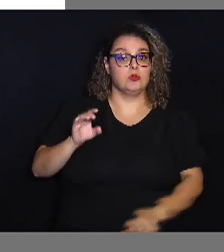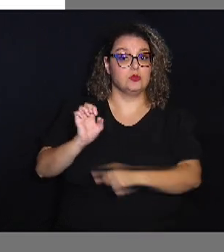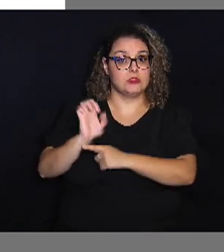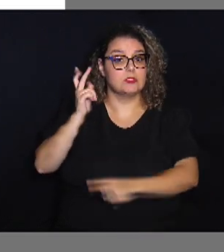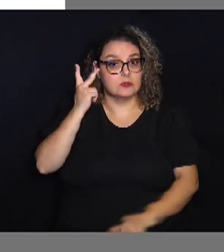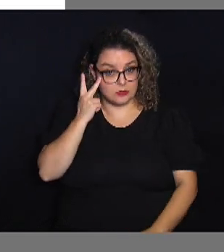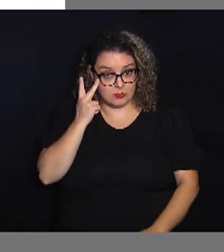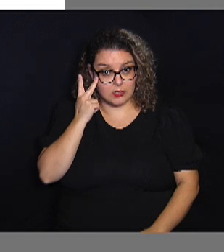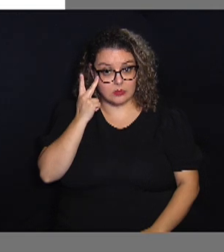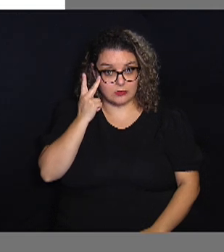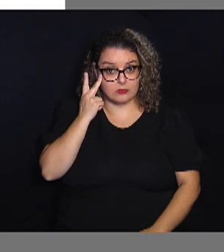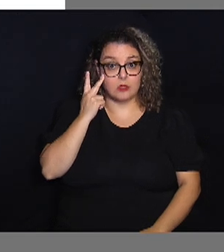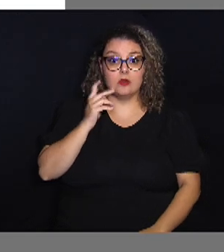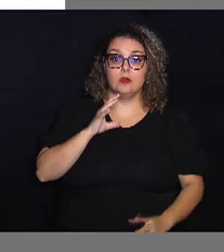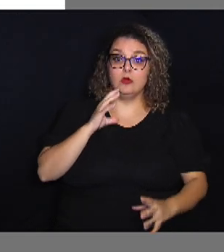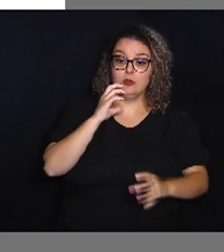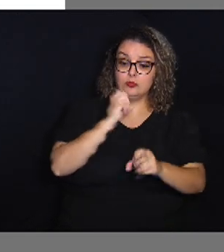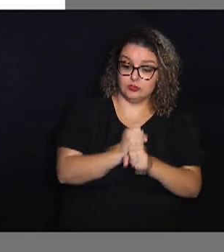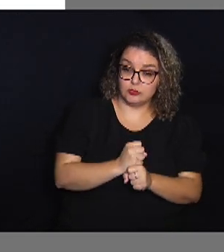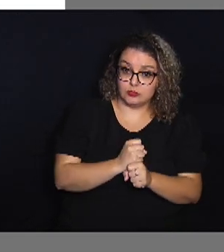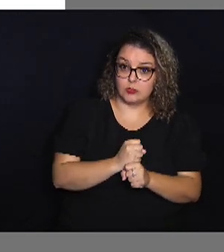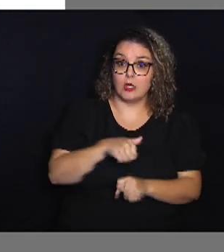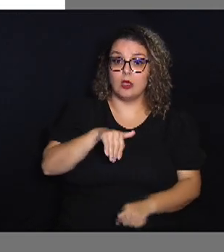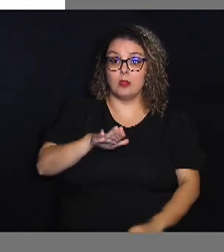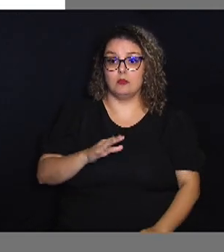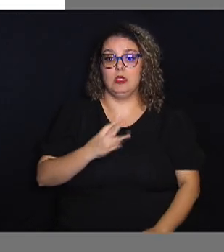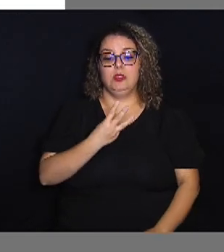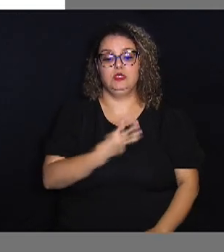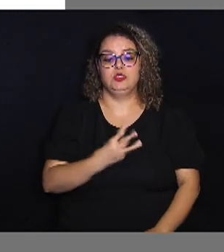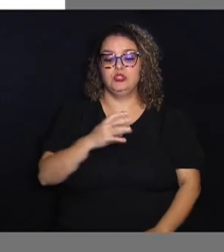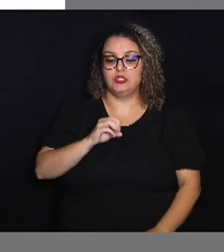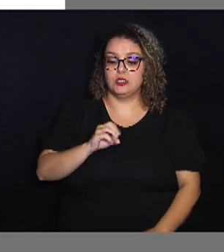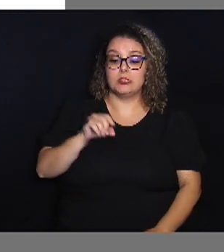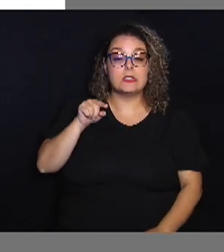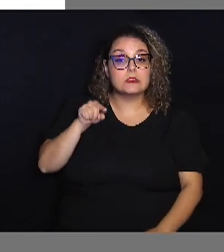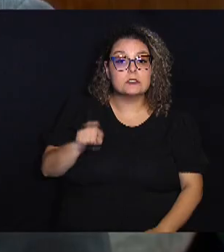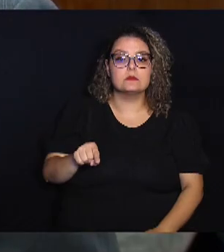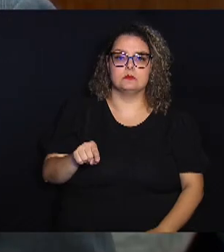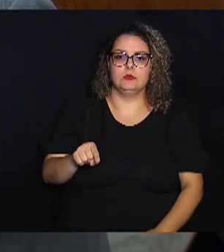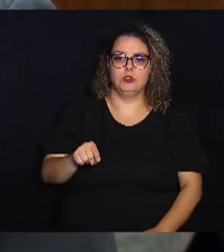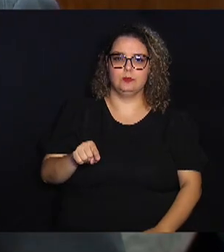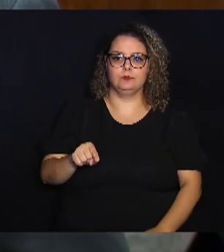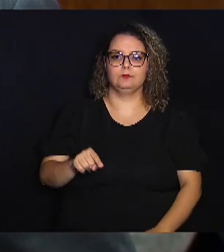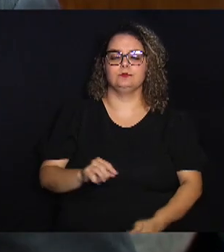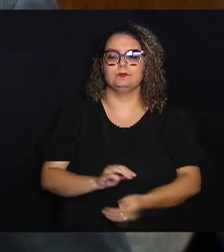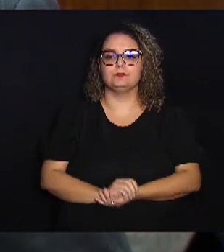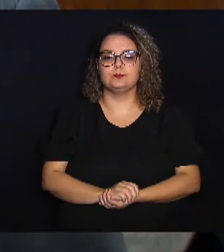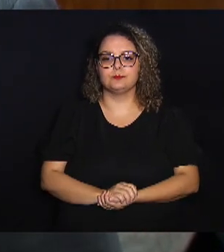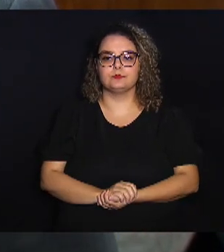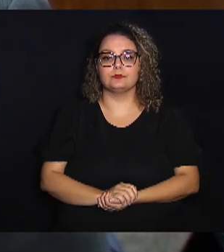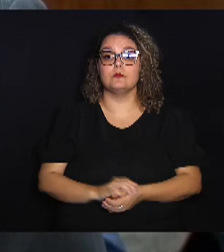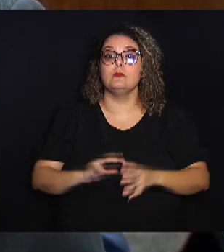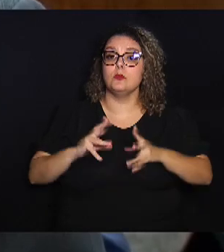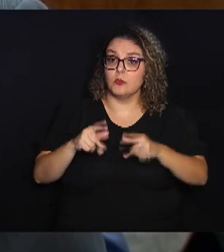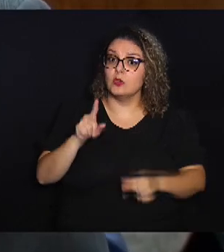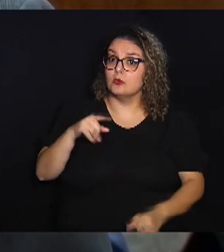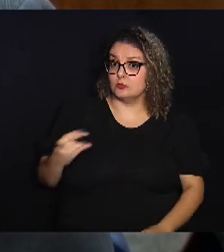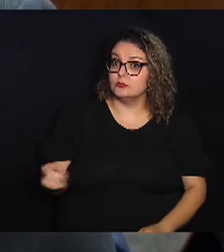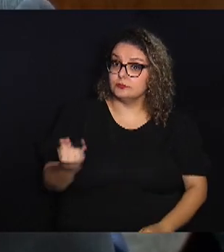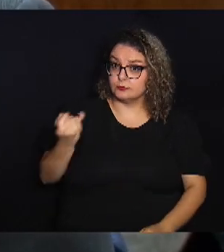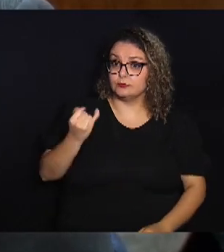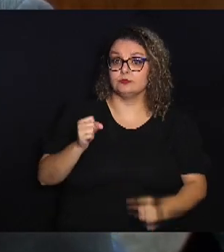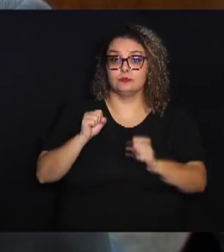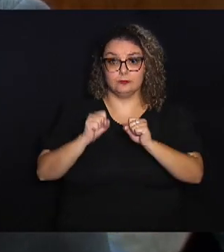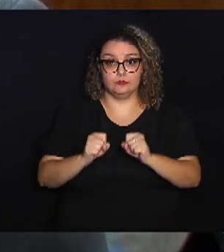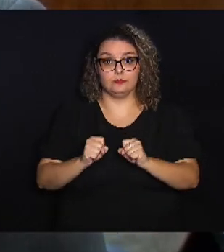Paulo foram contabilizadas mais de 300 mil ocorrências. Tudo isso é muito importante para